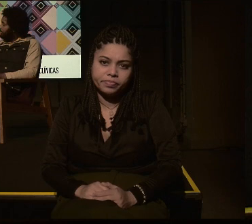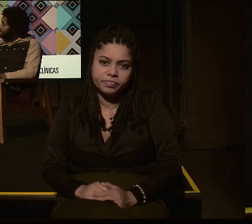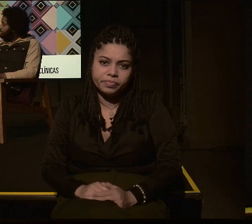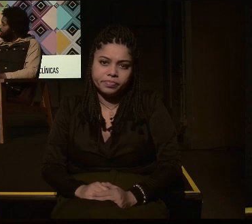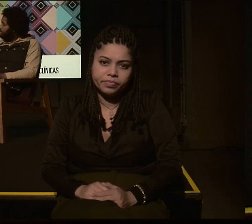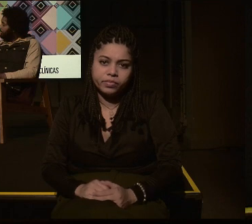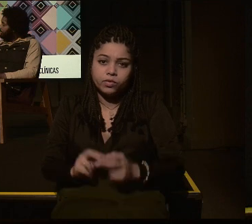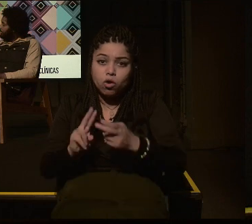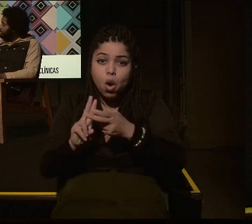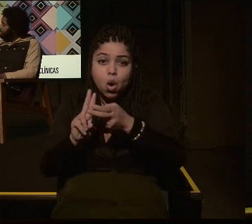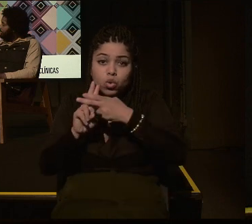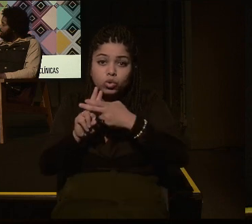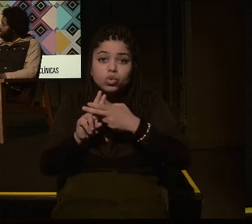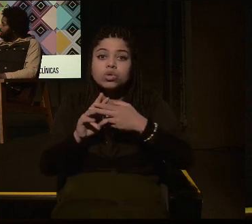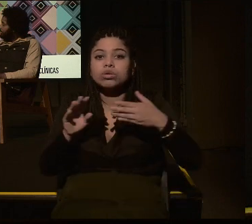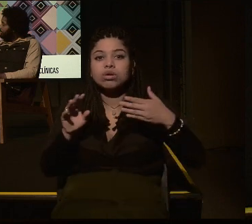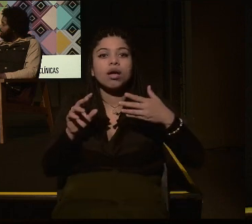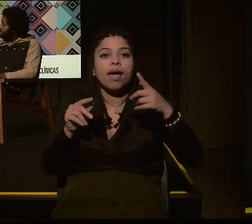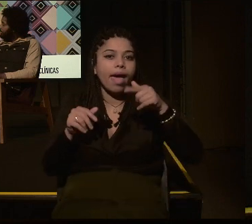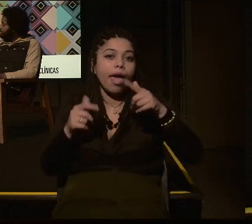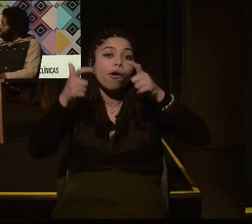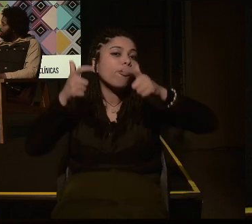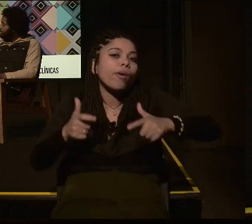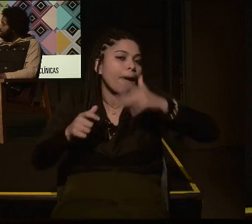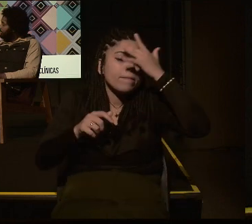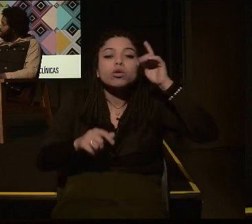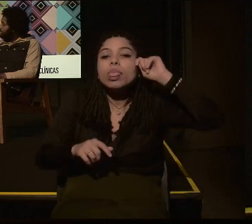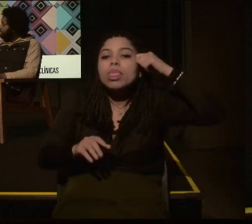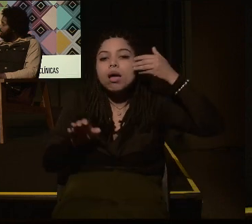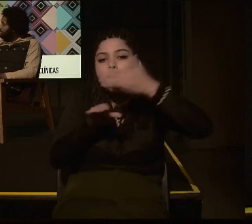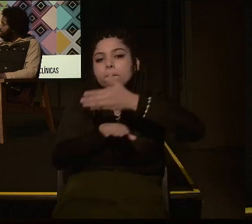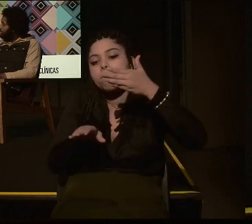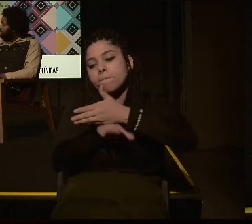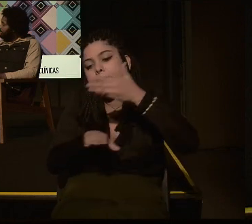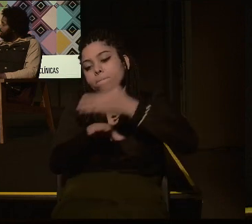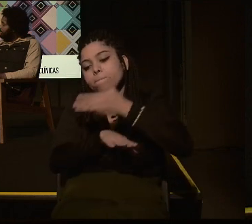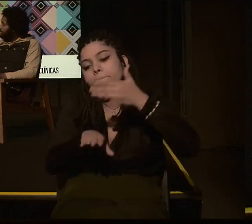a população negra sempre adentrou, que foi o serviço público.